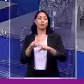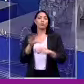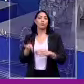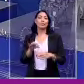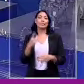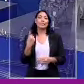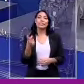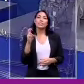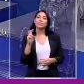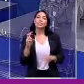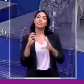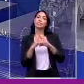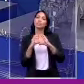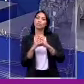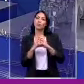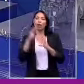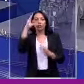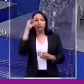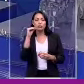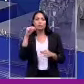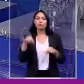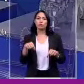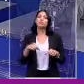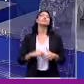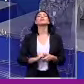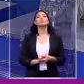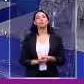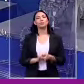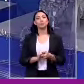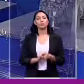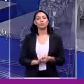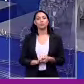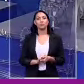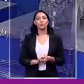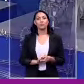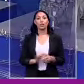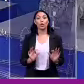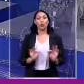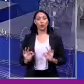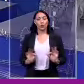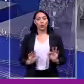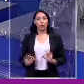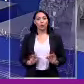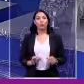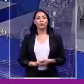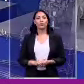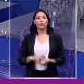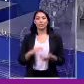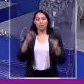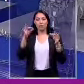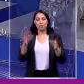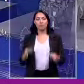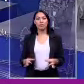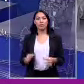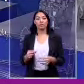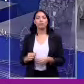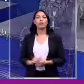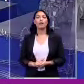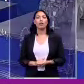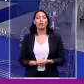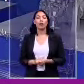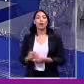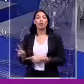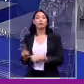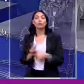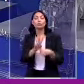15 números desta noite. E para conferir cada detalhe e validar o nosso sorteio, nós contamos aqui com a presença de dois